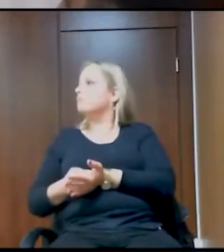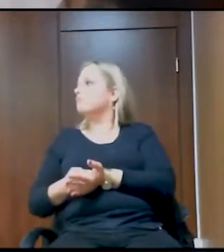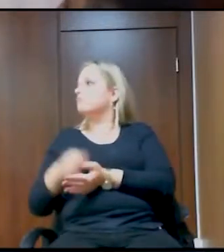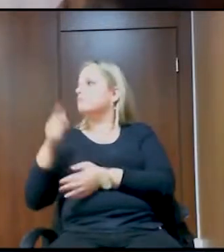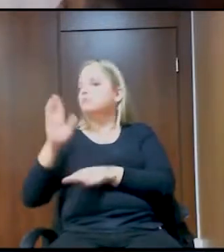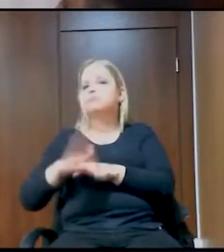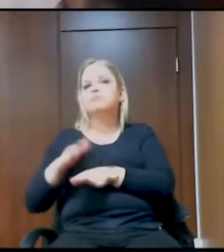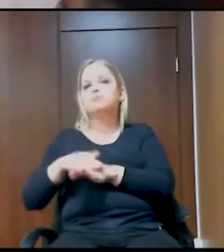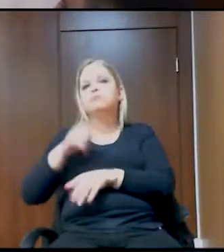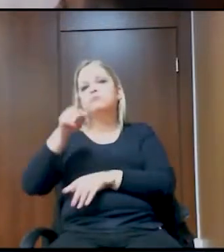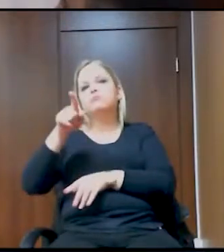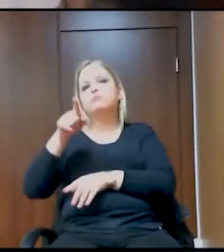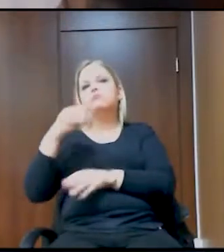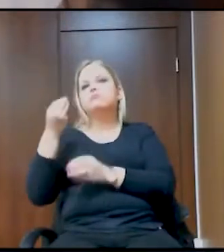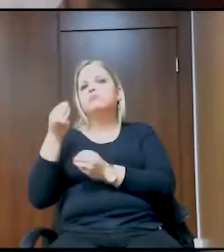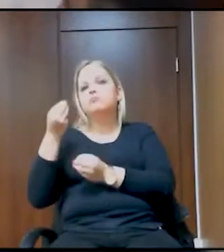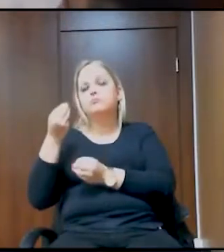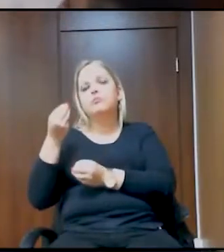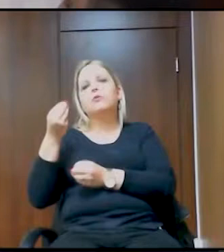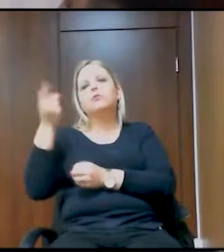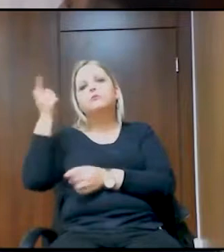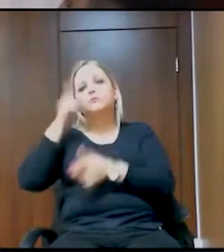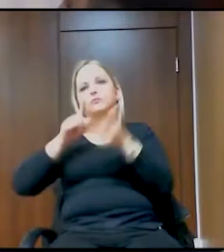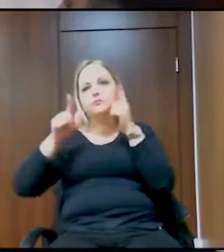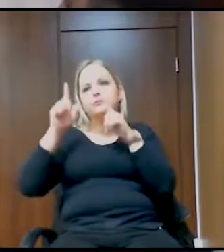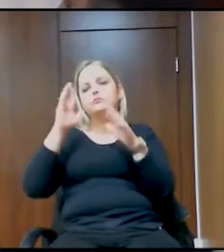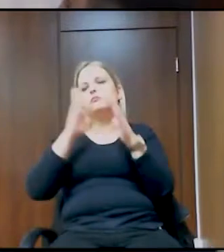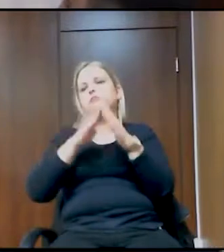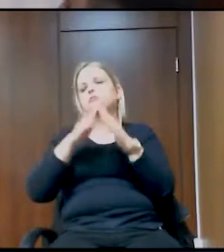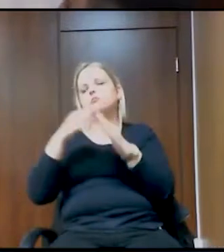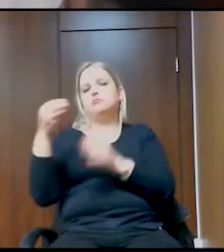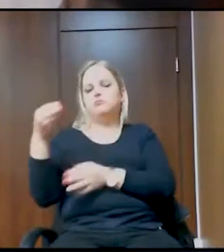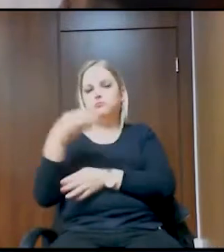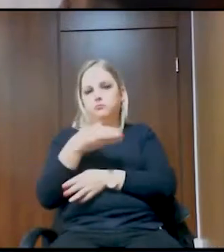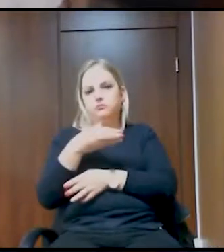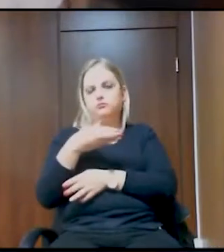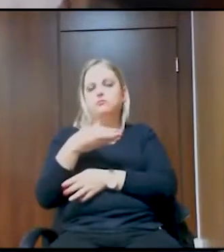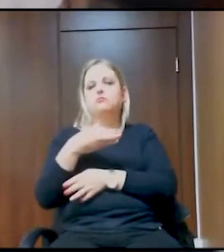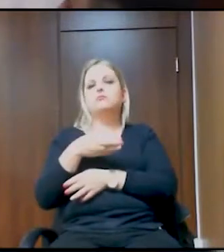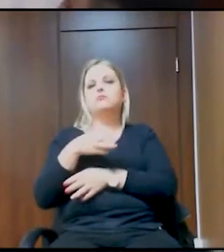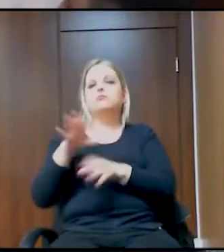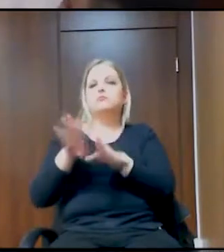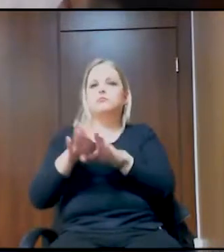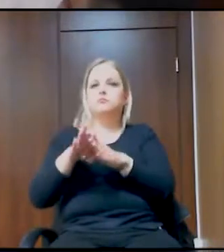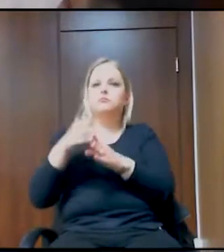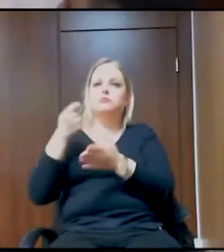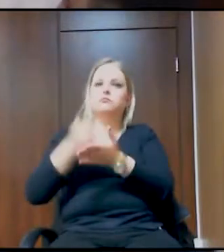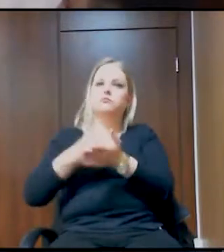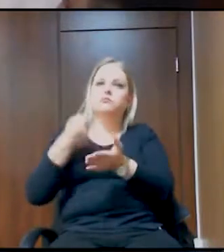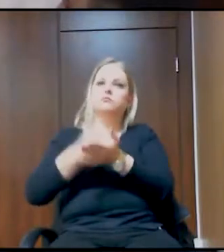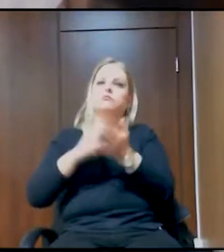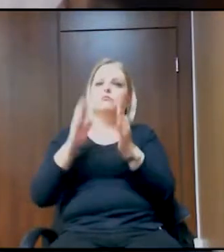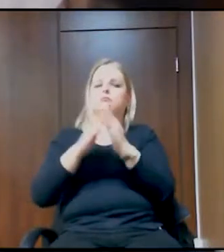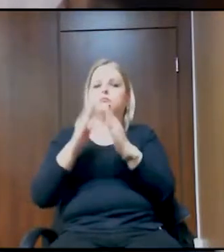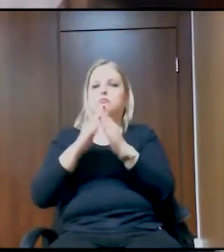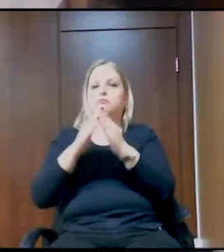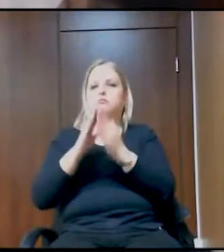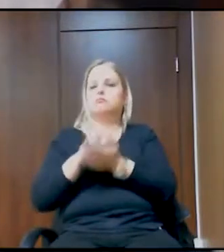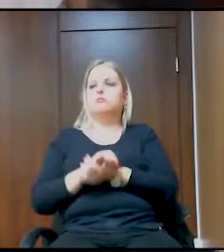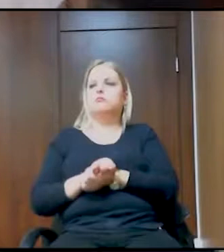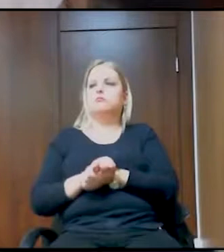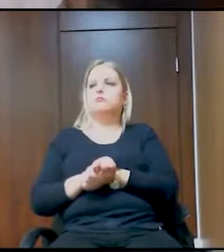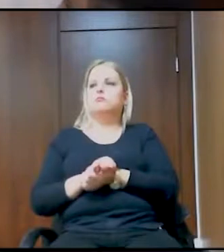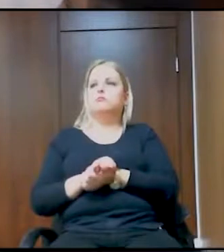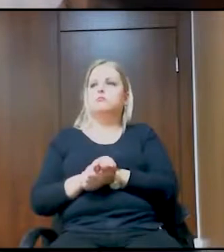essa comunidade também ser reconhecida, estar dentro também daquilo que é a luta por moradia.